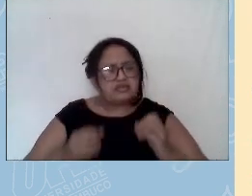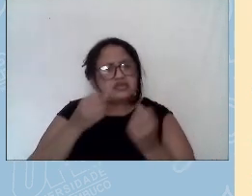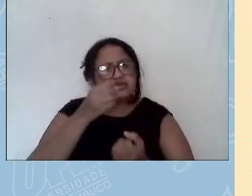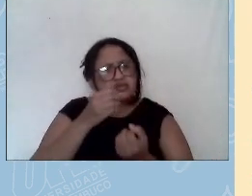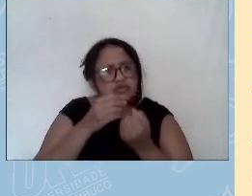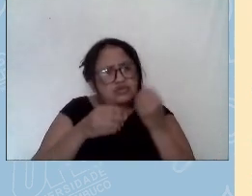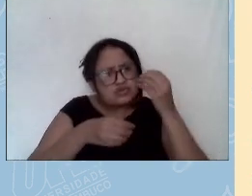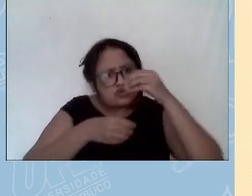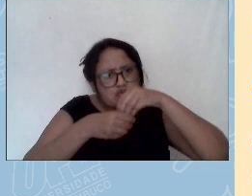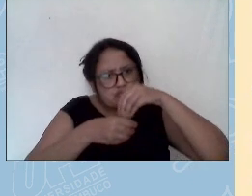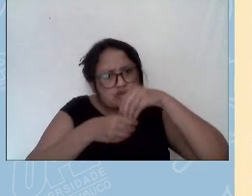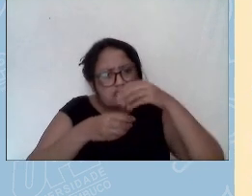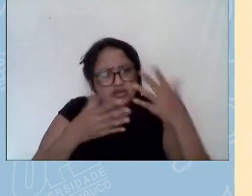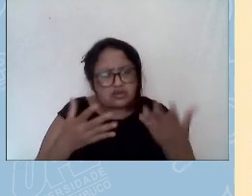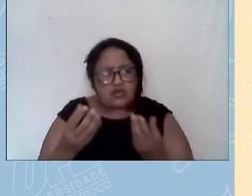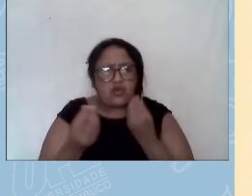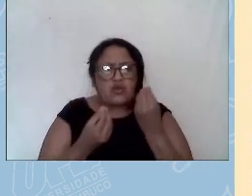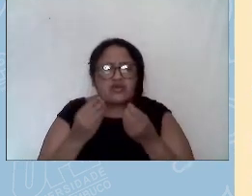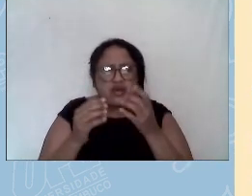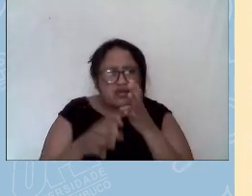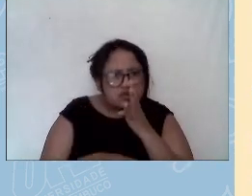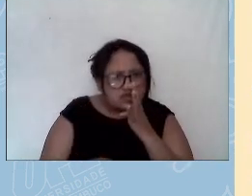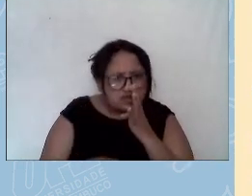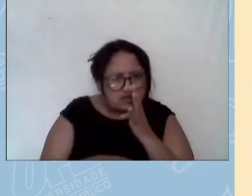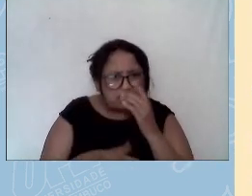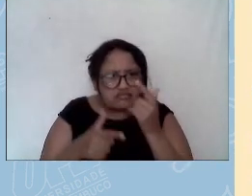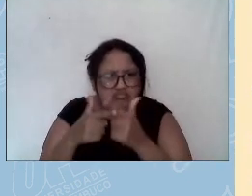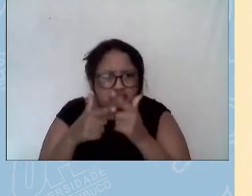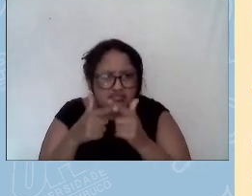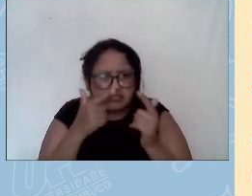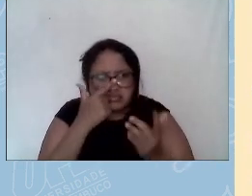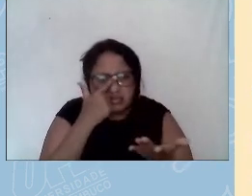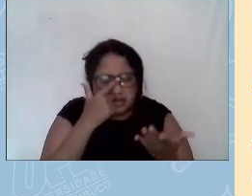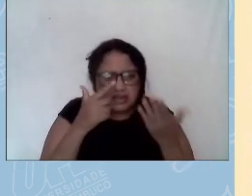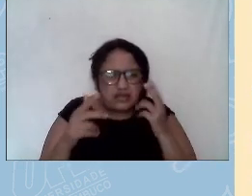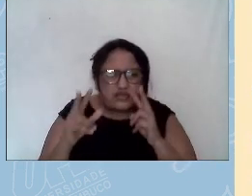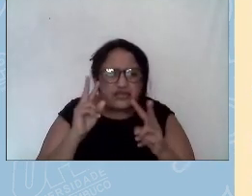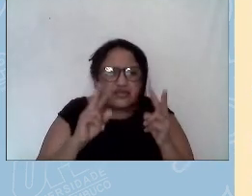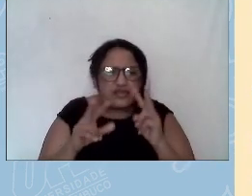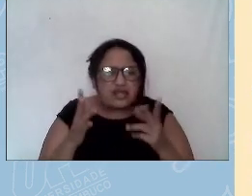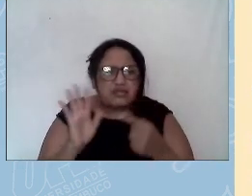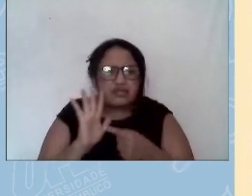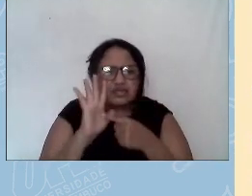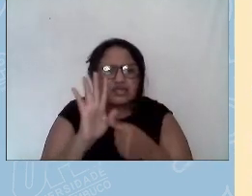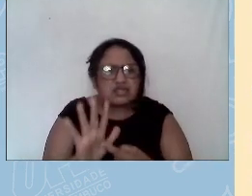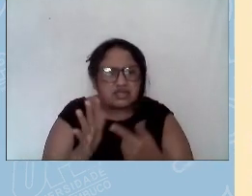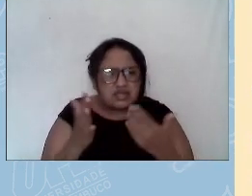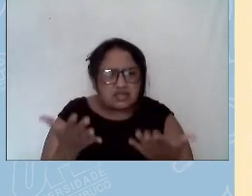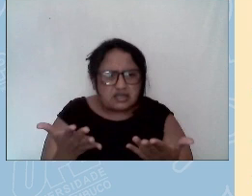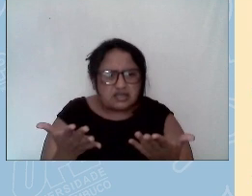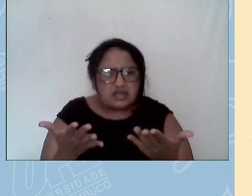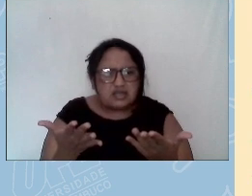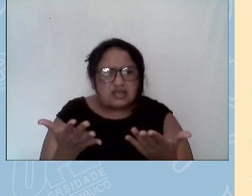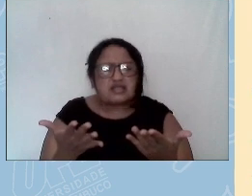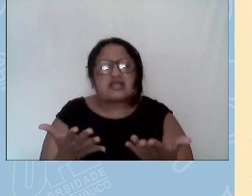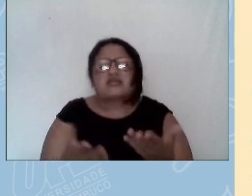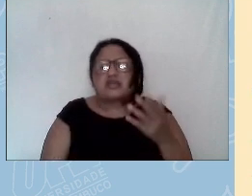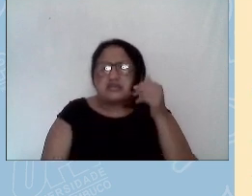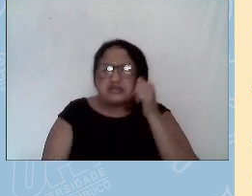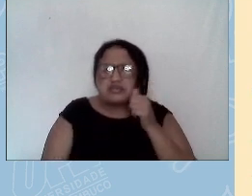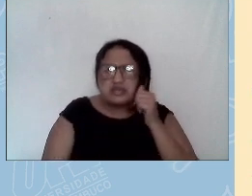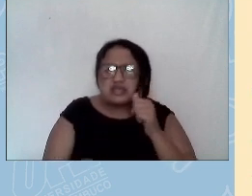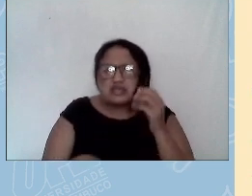observar essa situação observada apresentada pelo experimento de Maria Eduarda